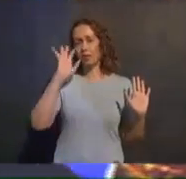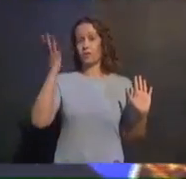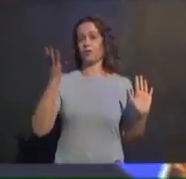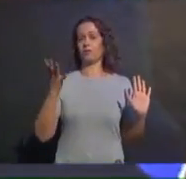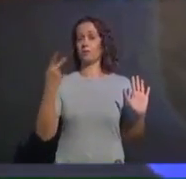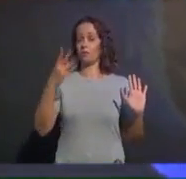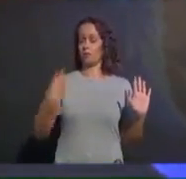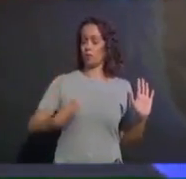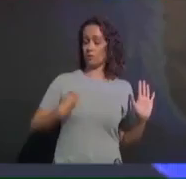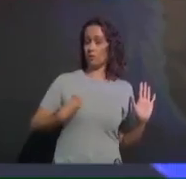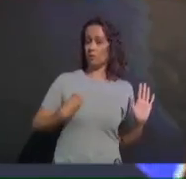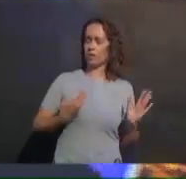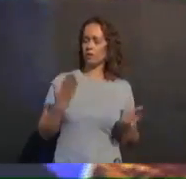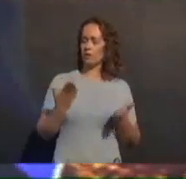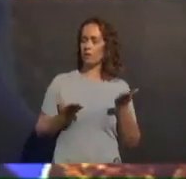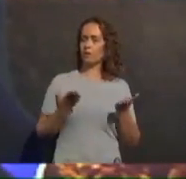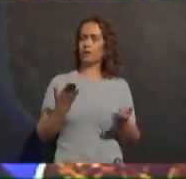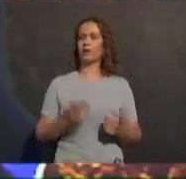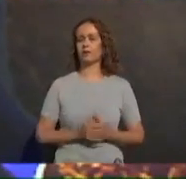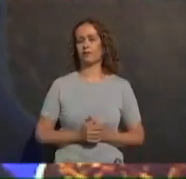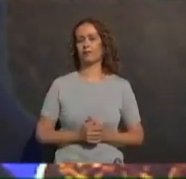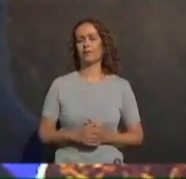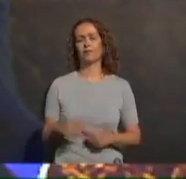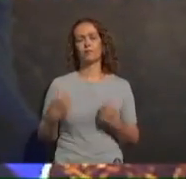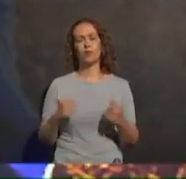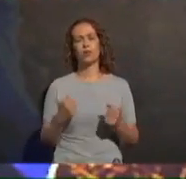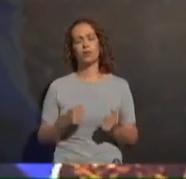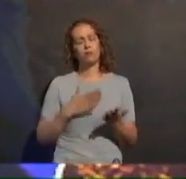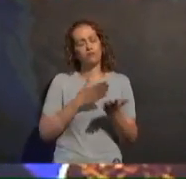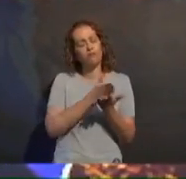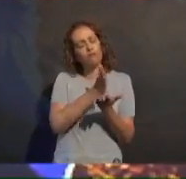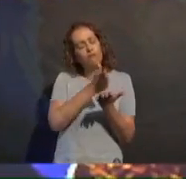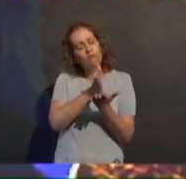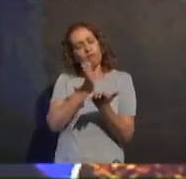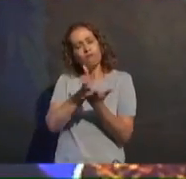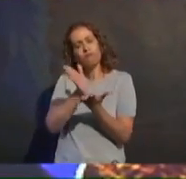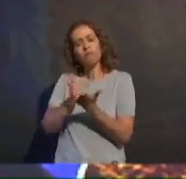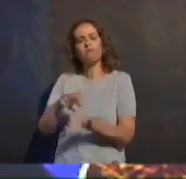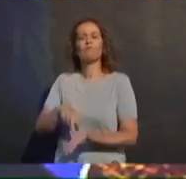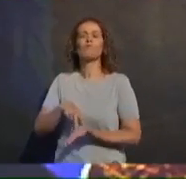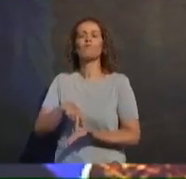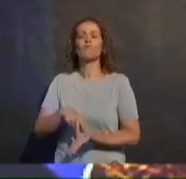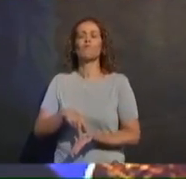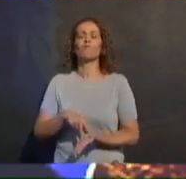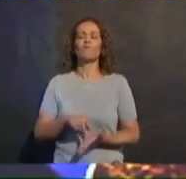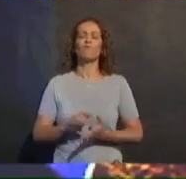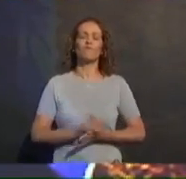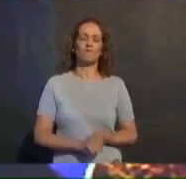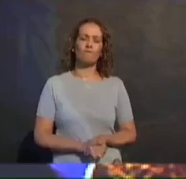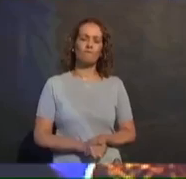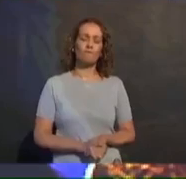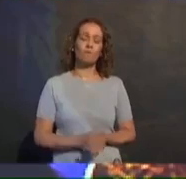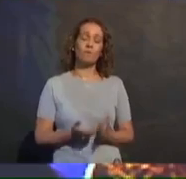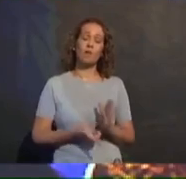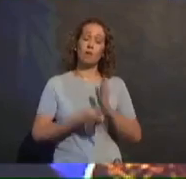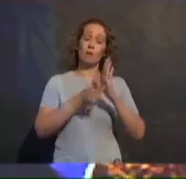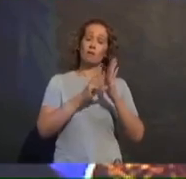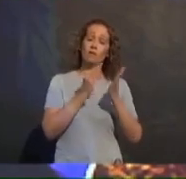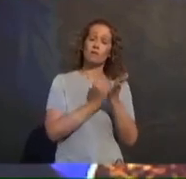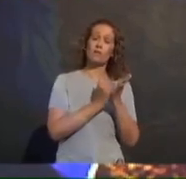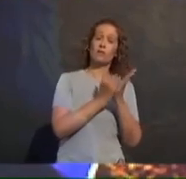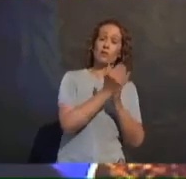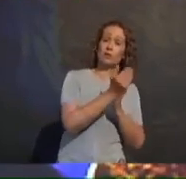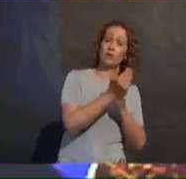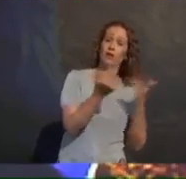vida equilibrada. Dá um pouquinho para cada área. Outro, avalie custo e benefício antes de começar as coisas. Não